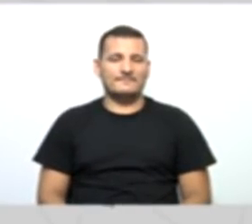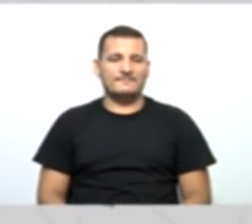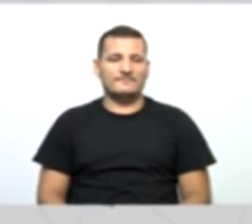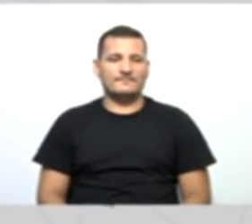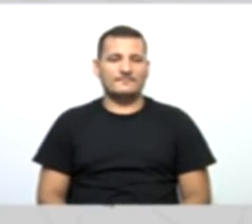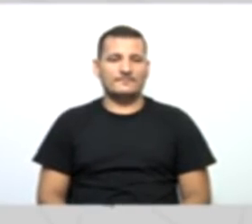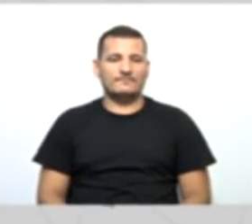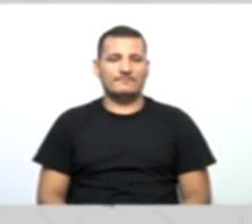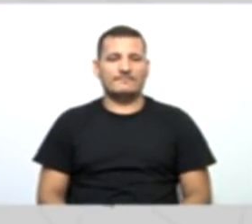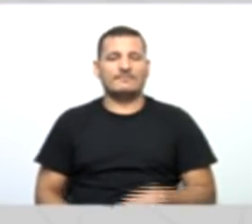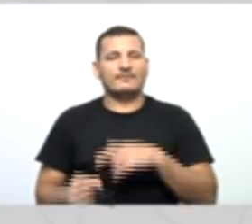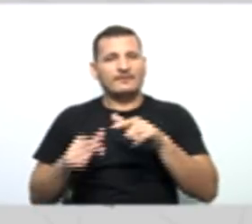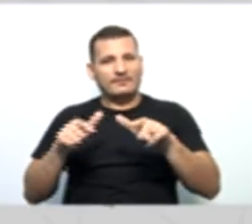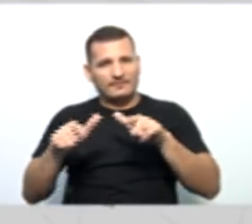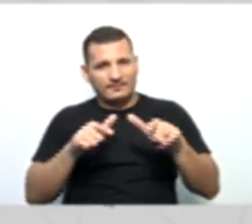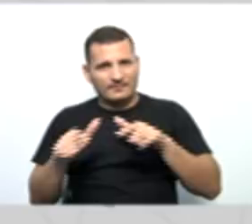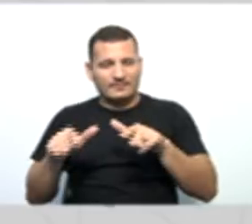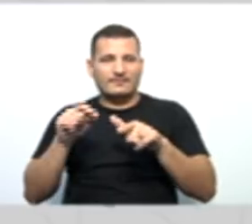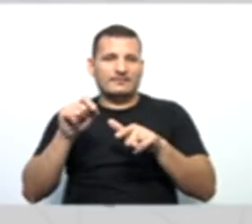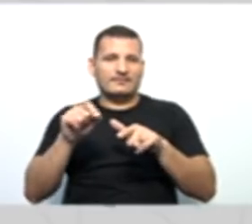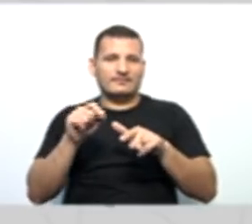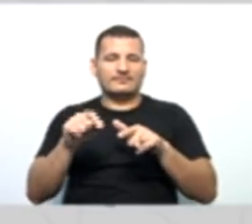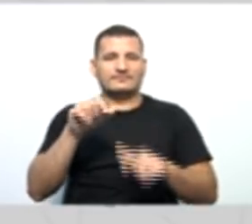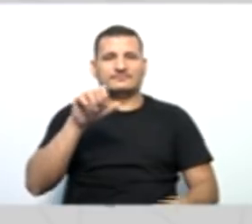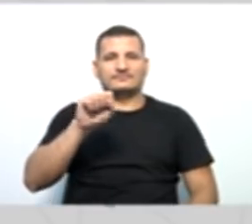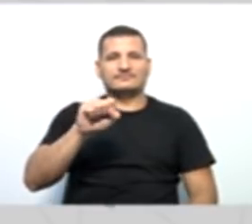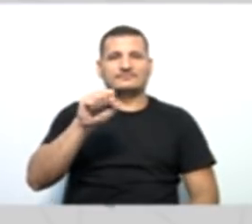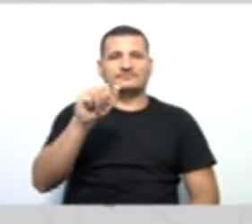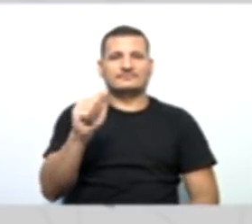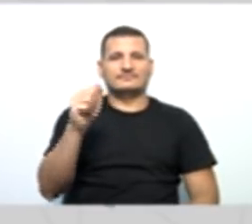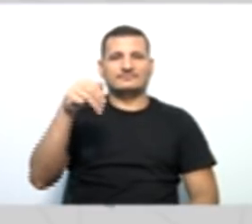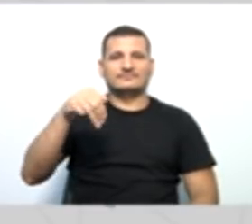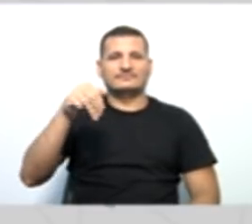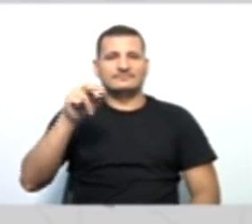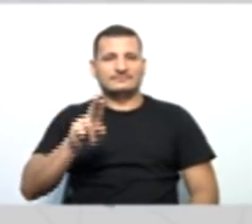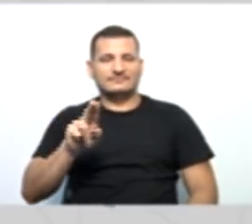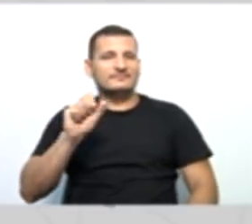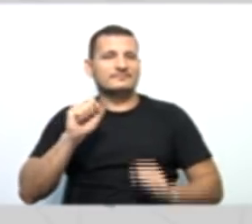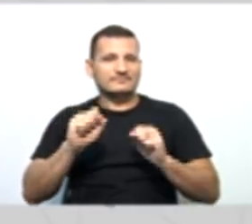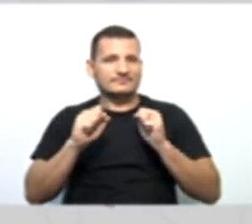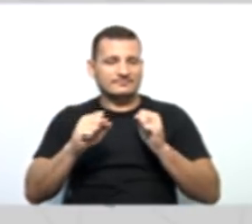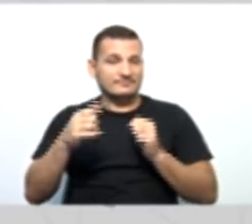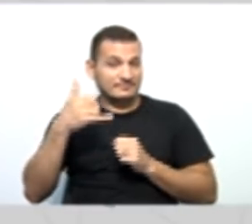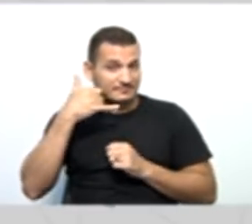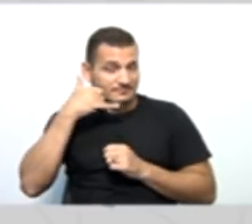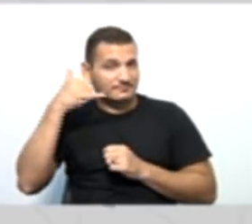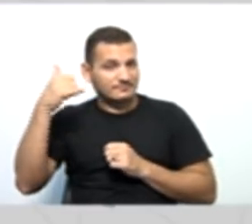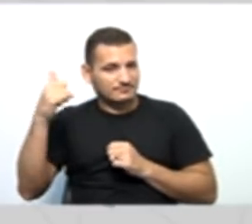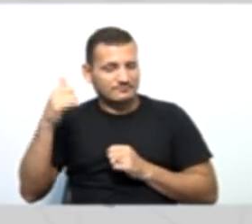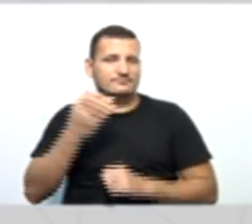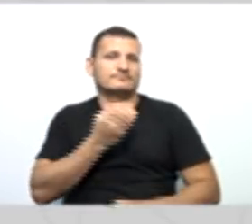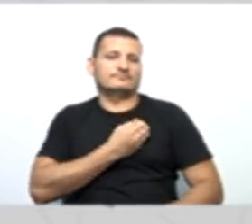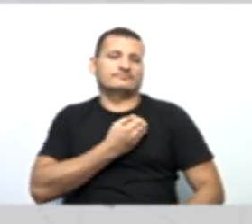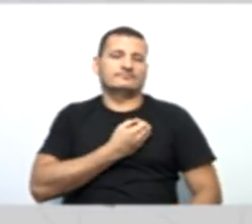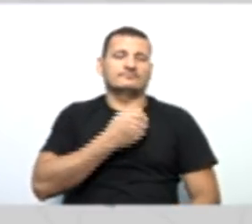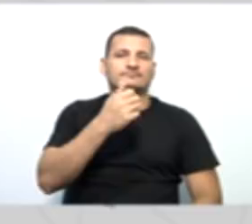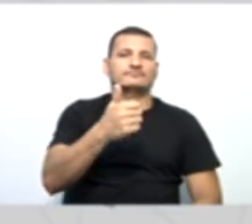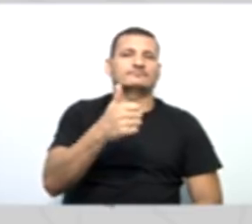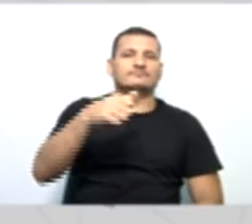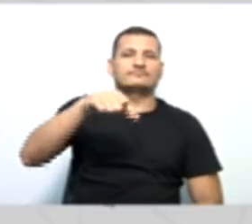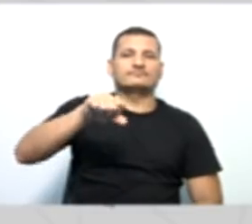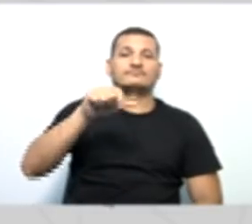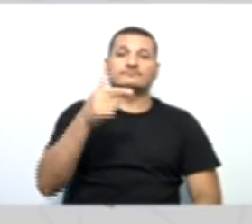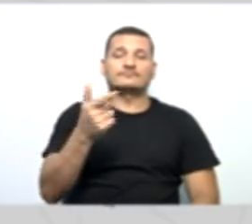O Serviço de Atendimento Móvel de Urgências, SAMU, pode ser acionado por telefone gratuitamente, através do número 192.